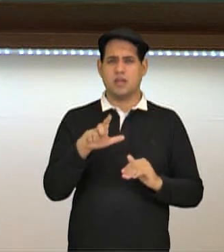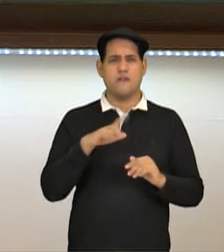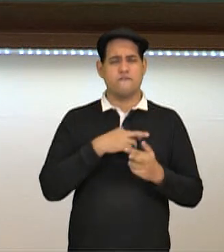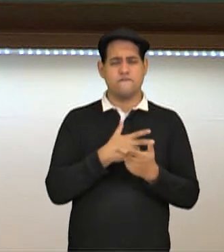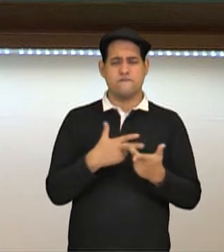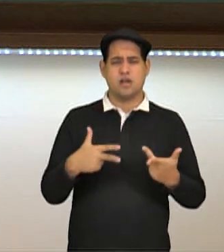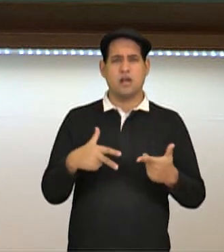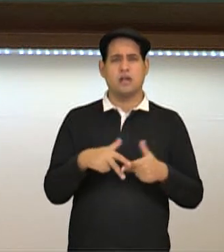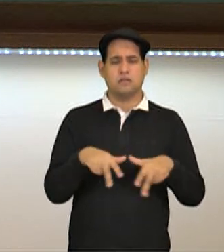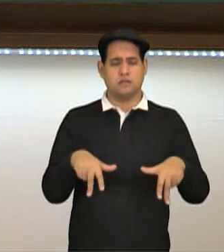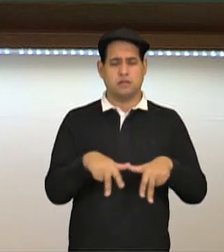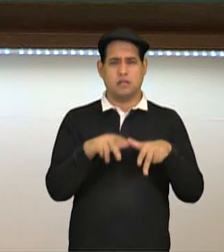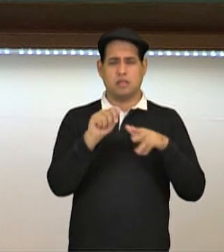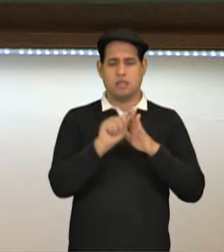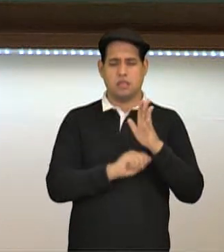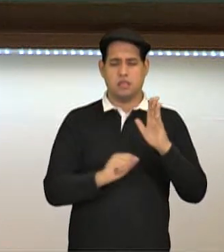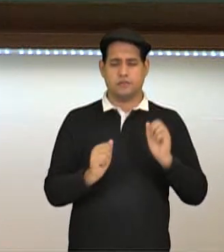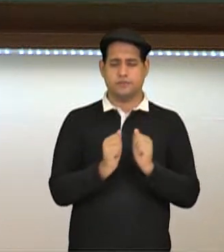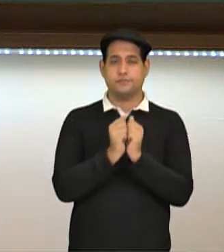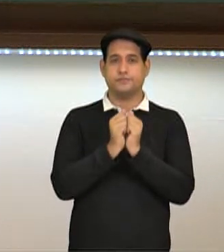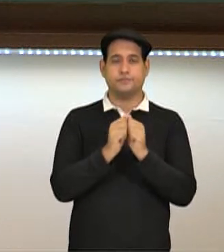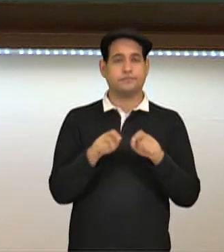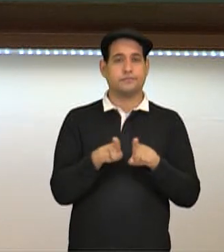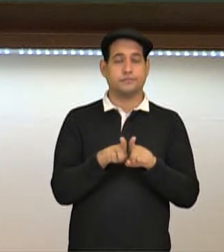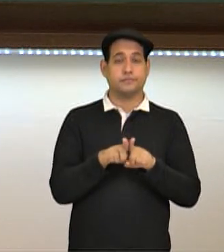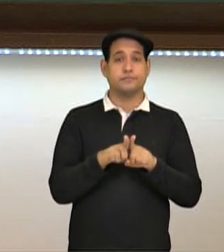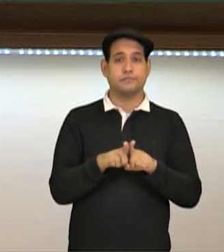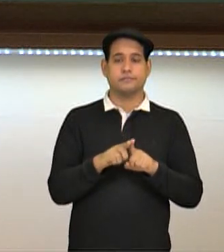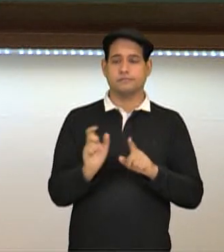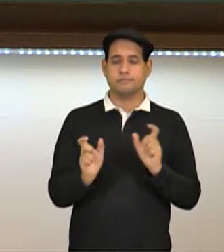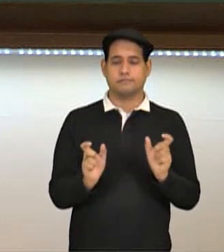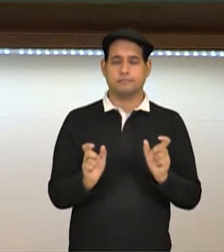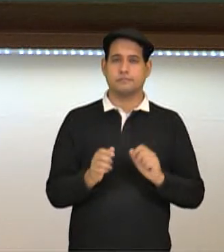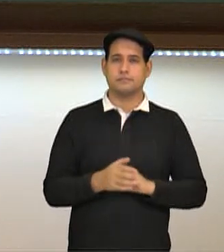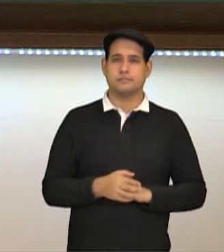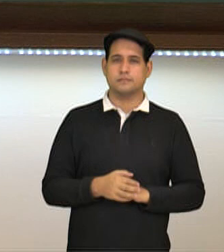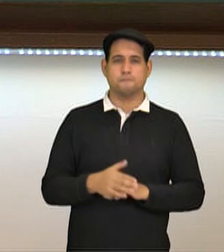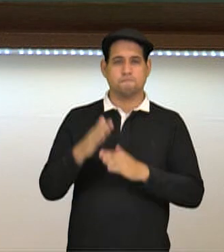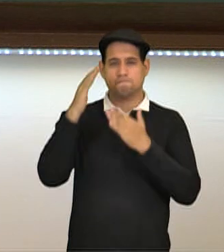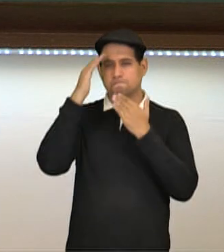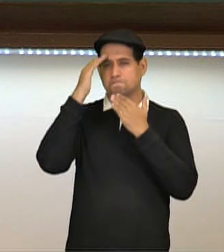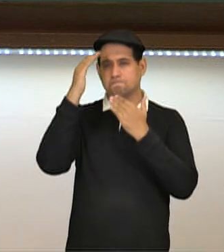gêneros textuais inseridos, na sua composição.